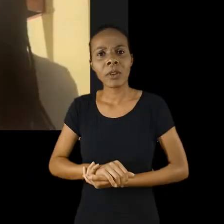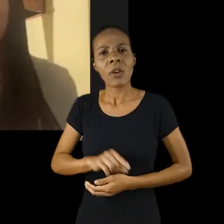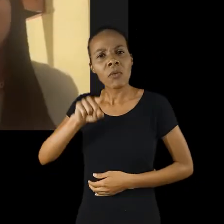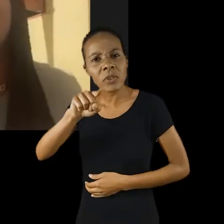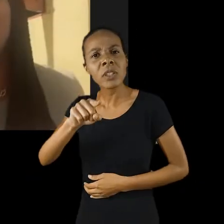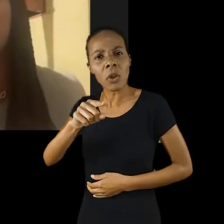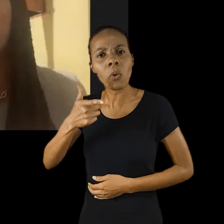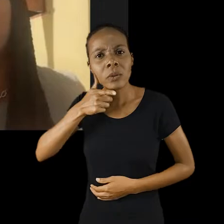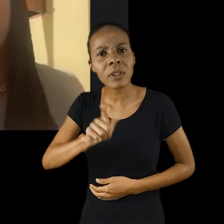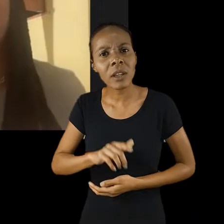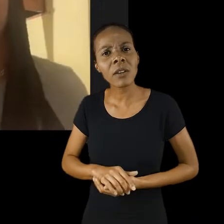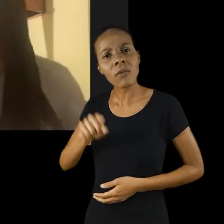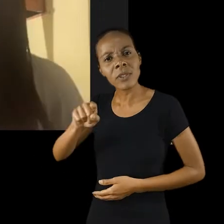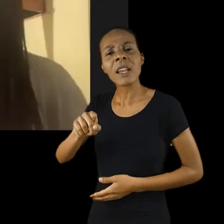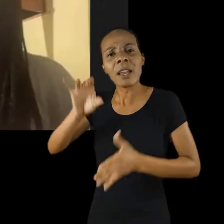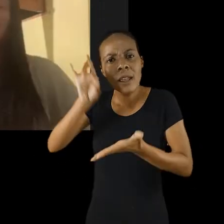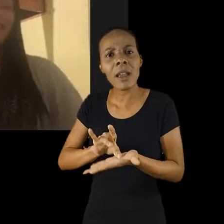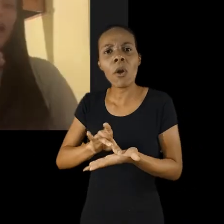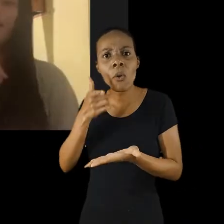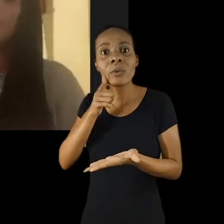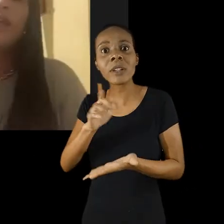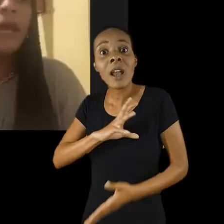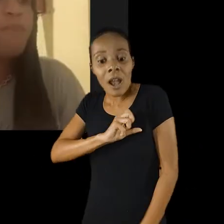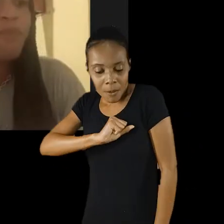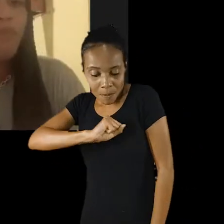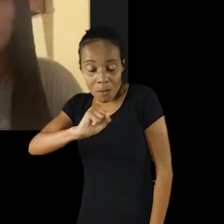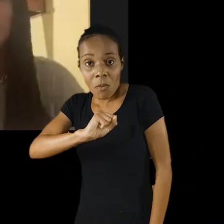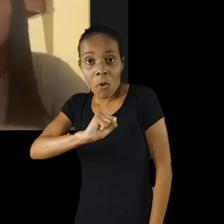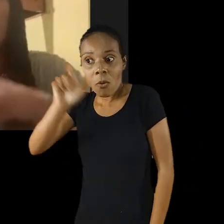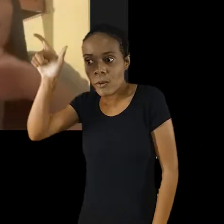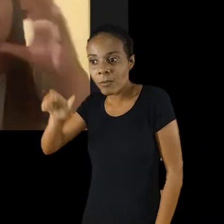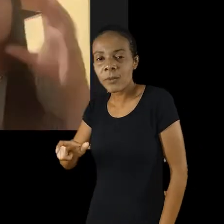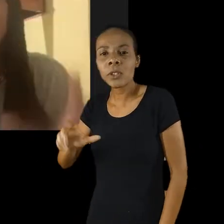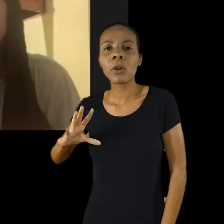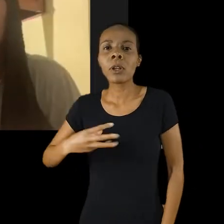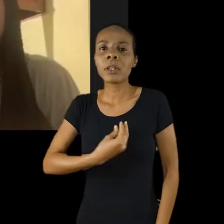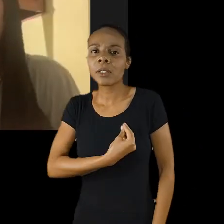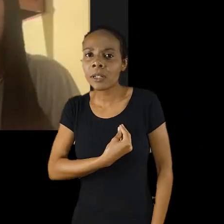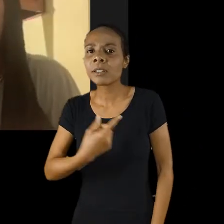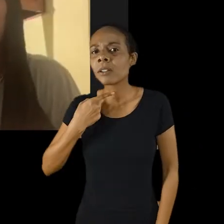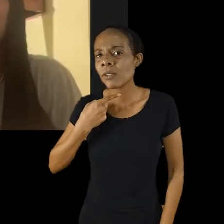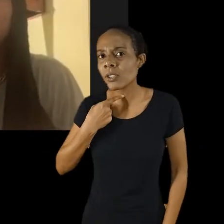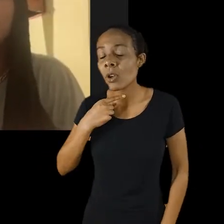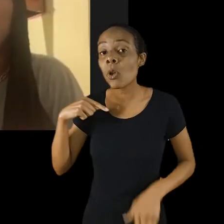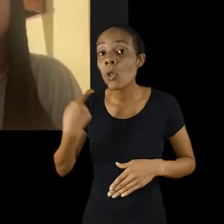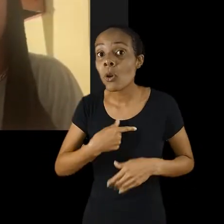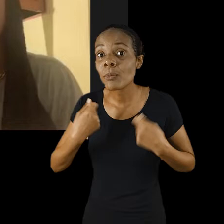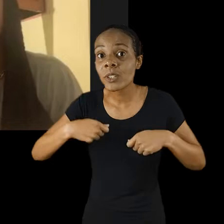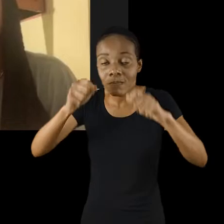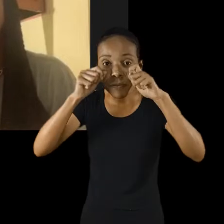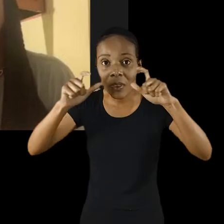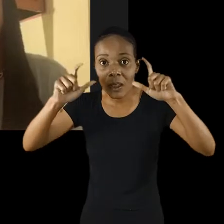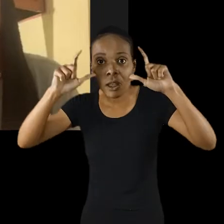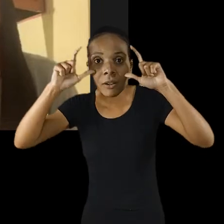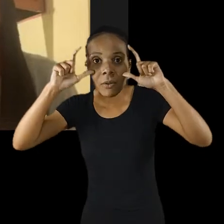se garante nisso? Então, assim, a gente acaba tendo que abrir os nossos olhos e entender quem está do nosso lado, sabe?